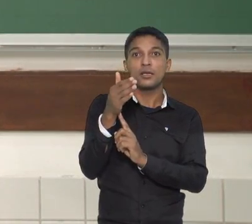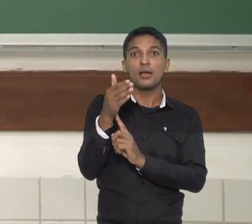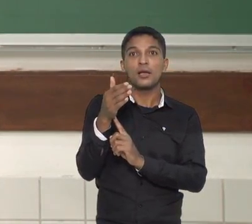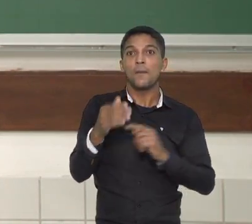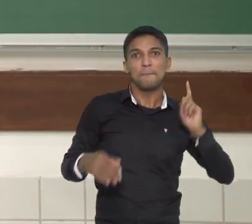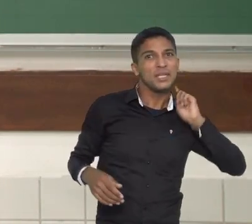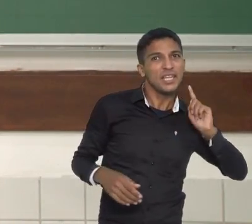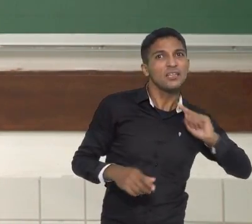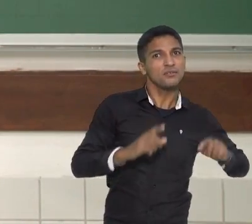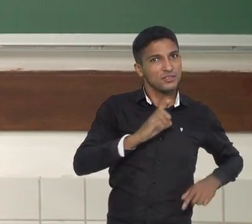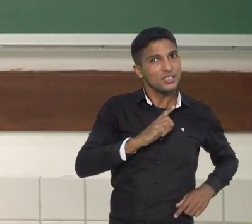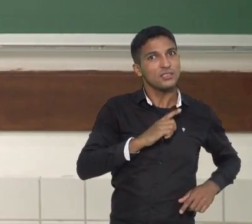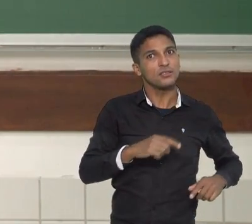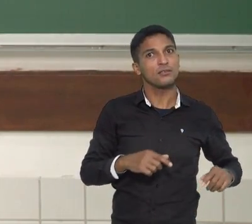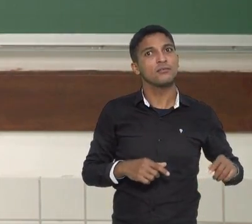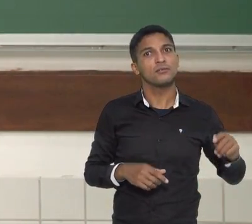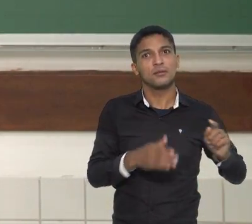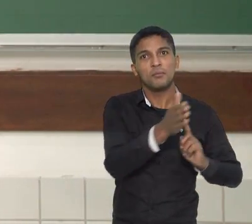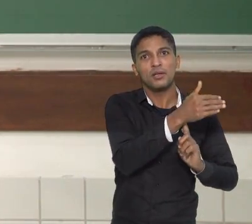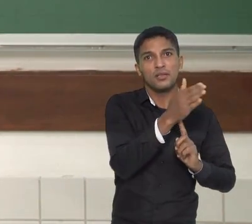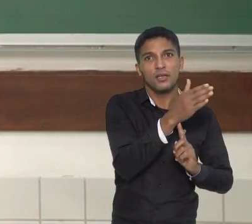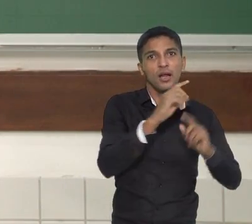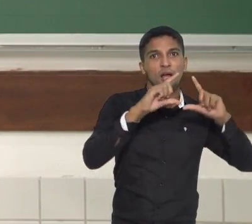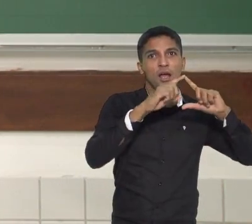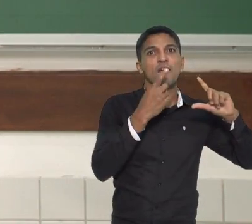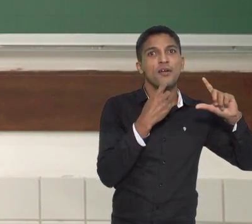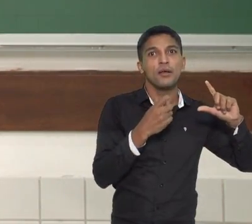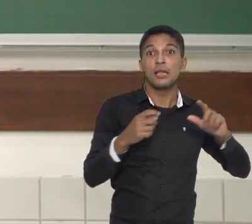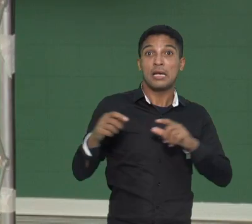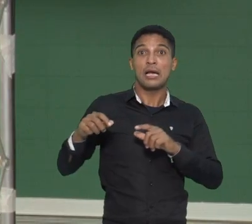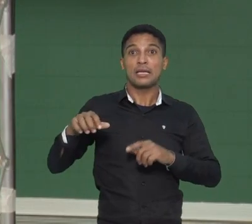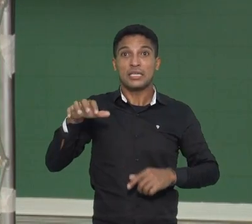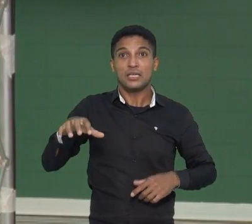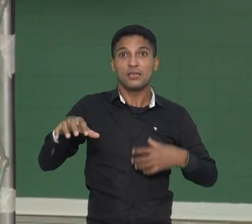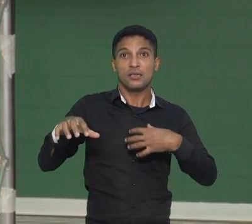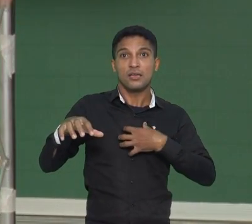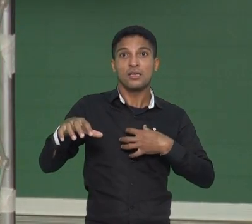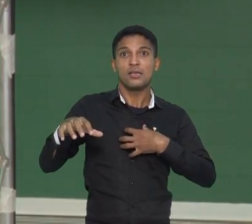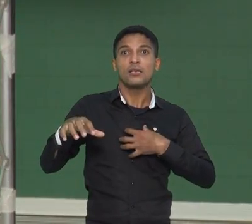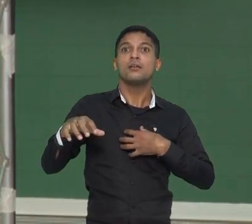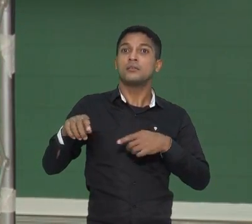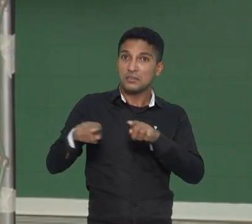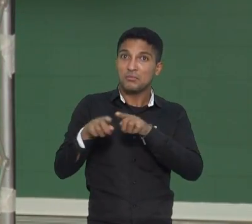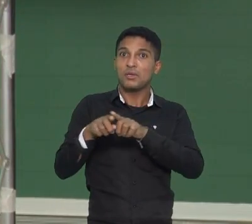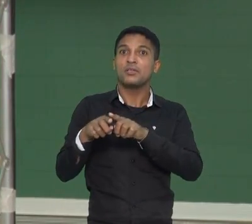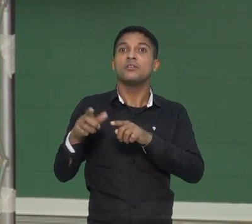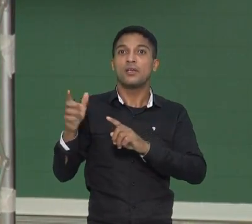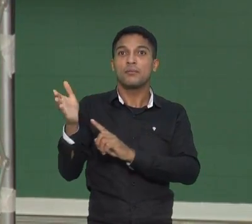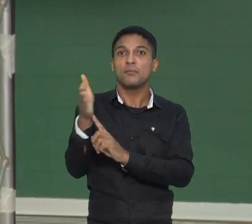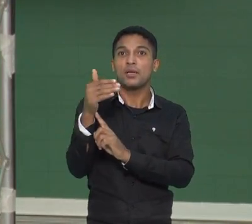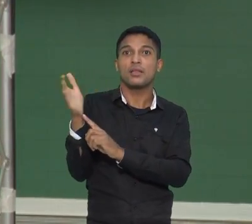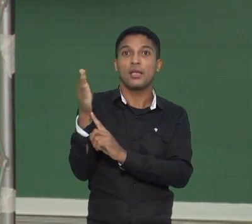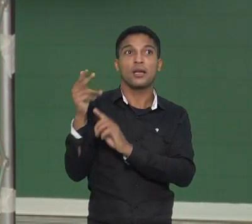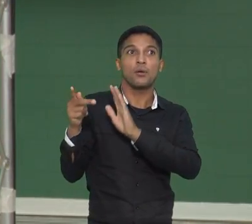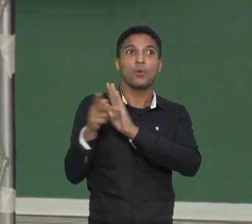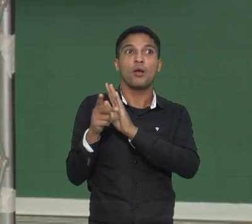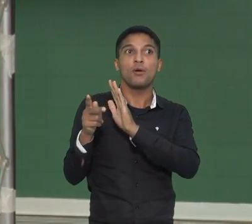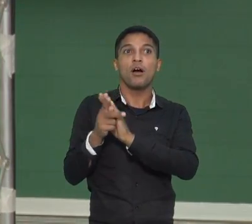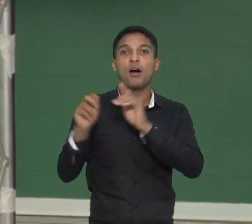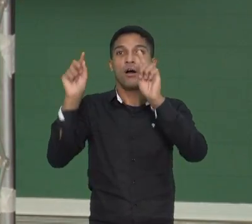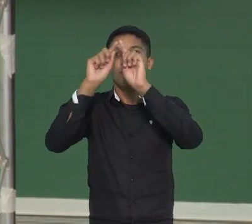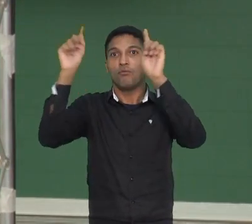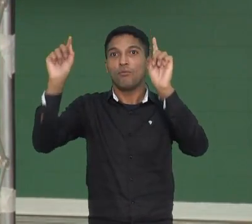e os baianos também tiveram a sua bandeira, a bandeira da República Baiense. Por essa bandeira